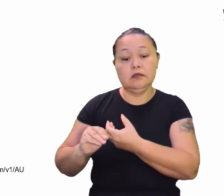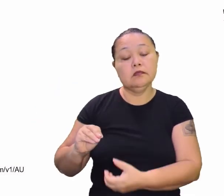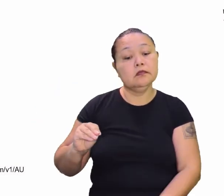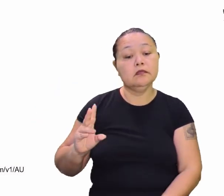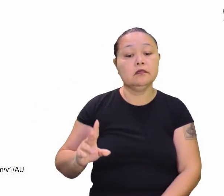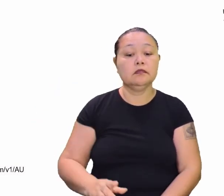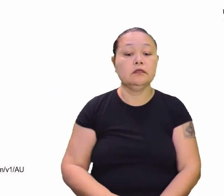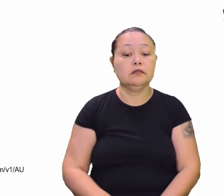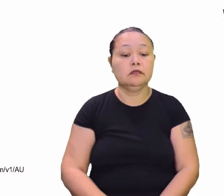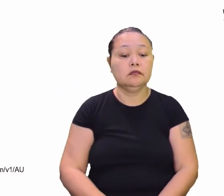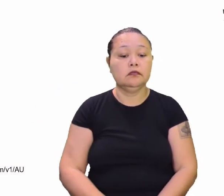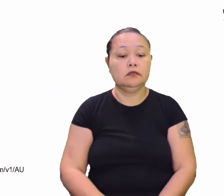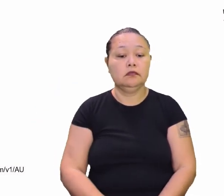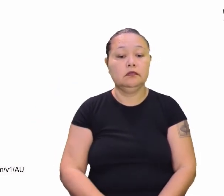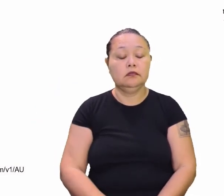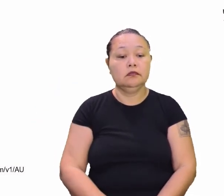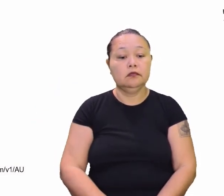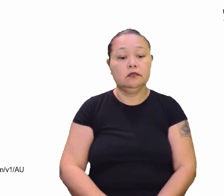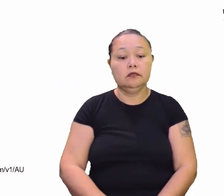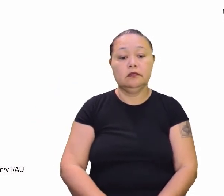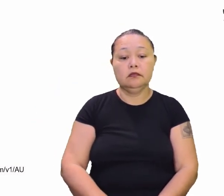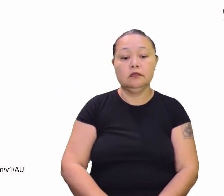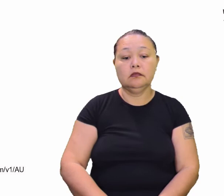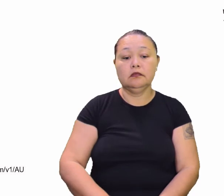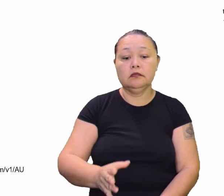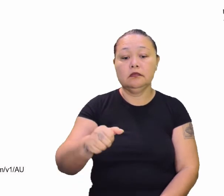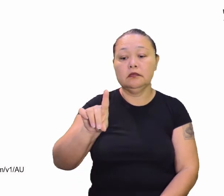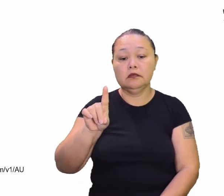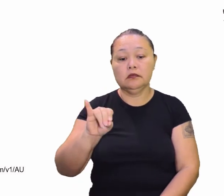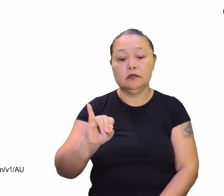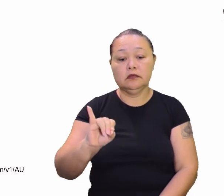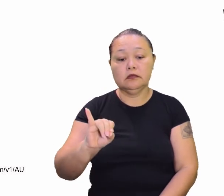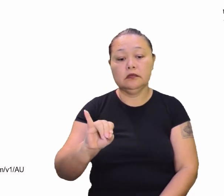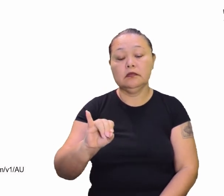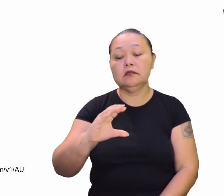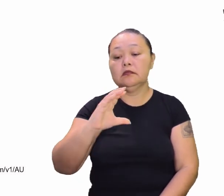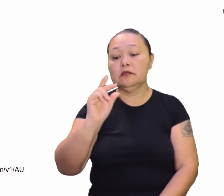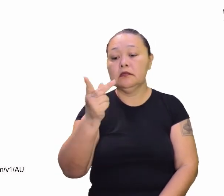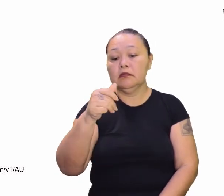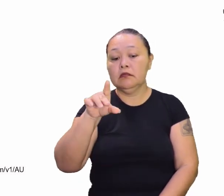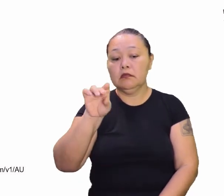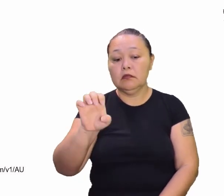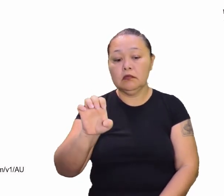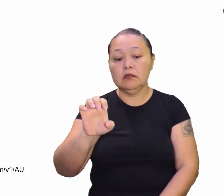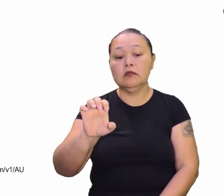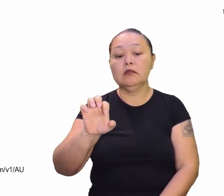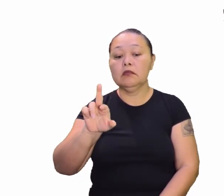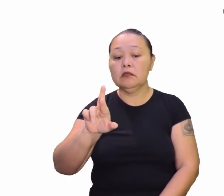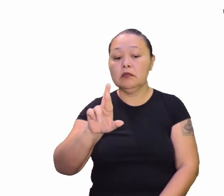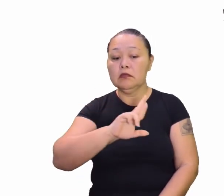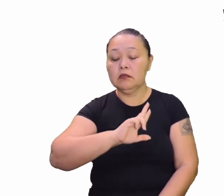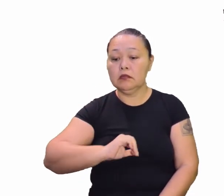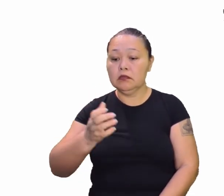Exato. Burundi, Sudão, Chad, República Centro-Africana e Níger.